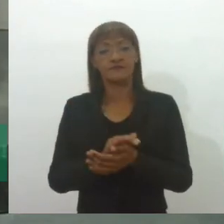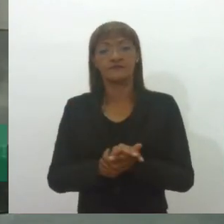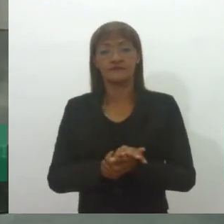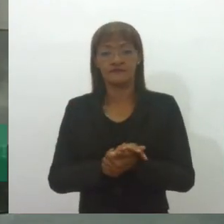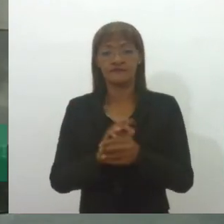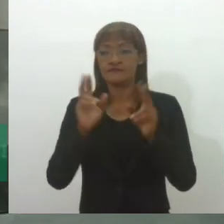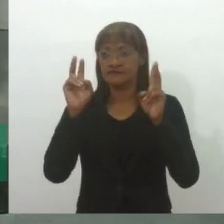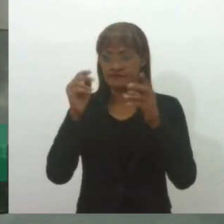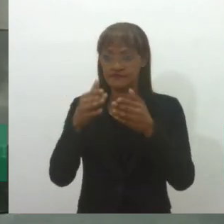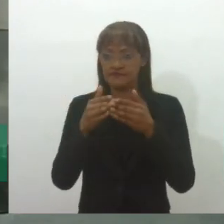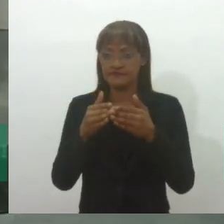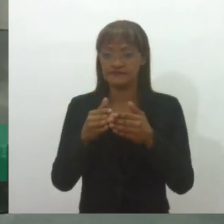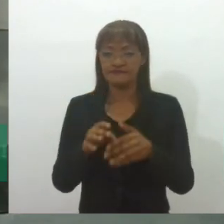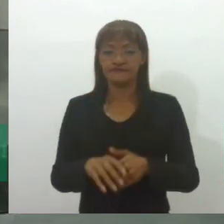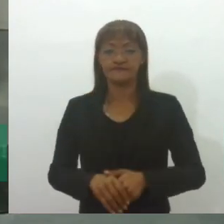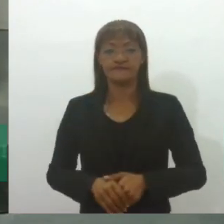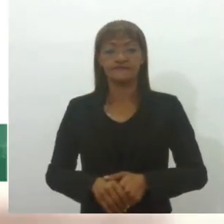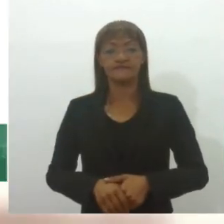favor.